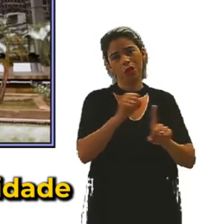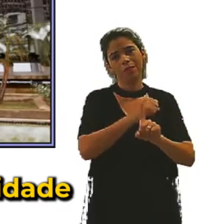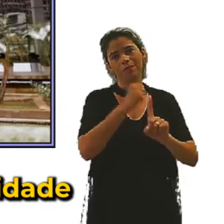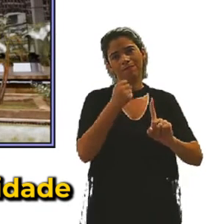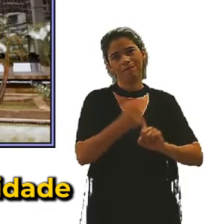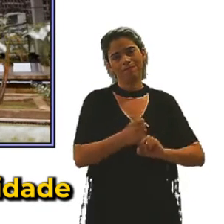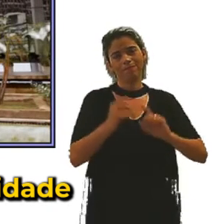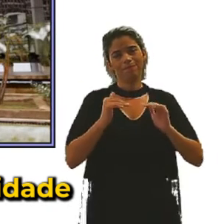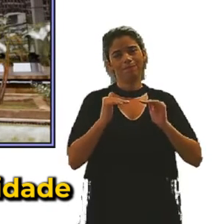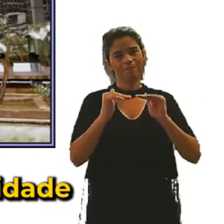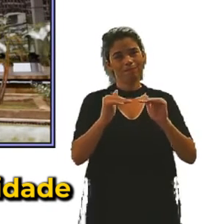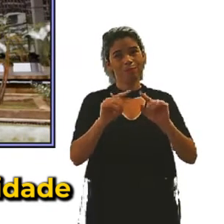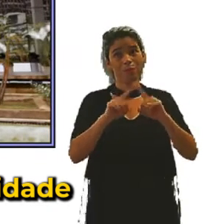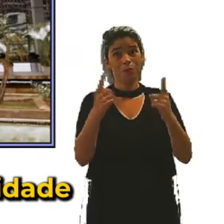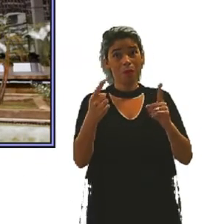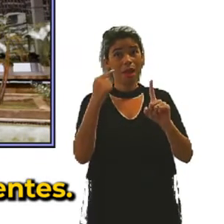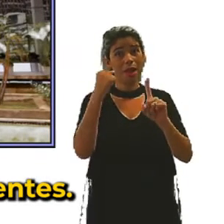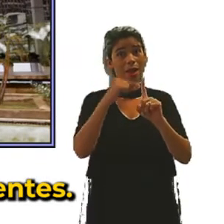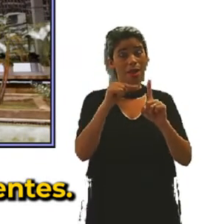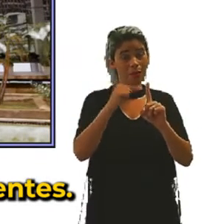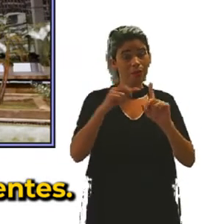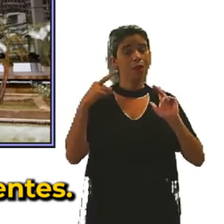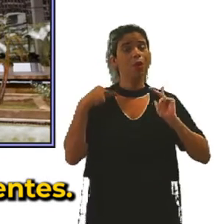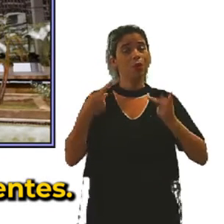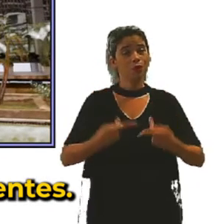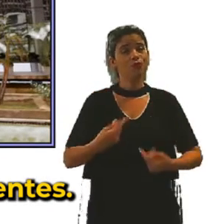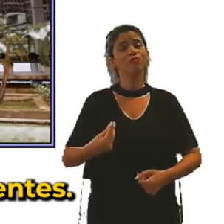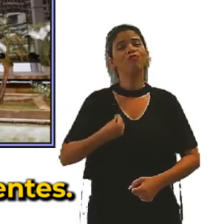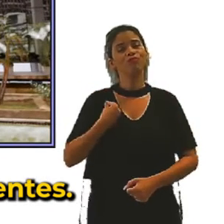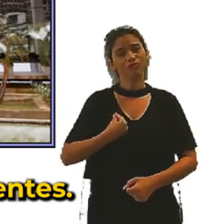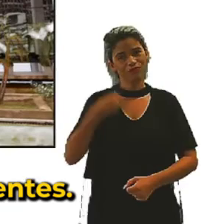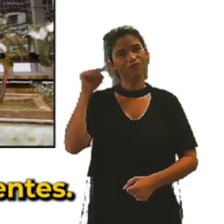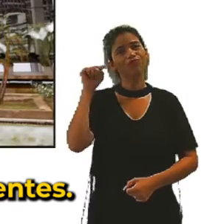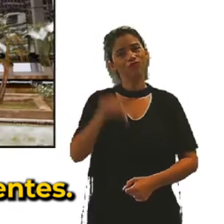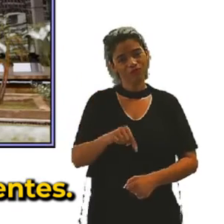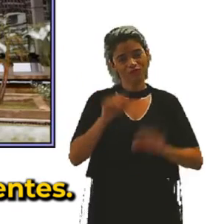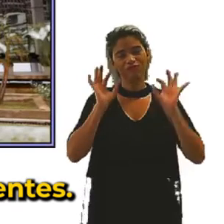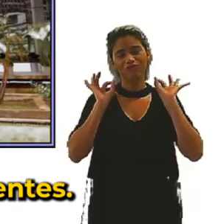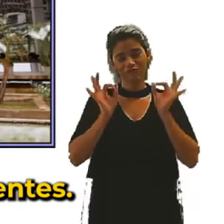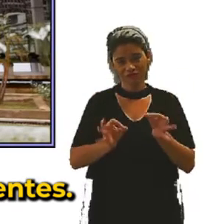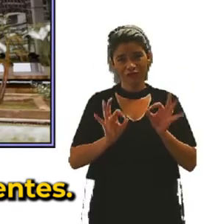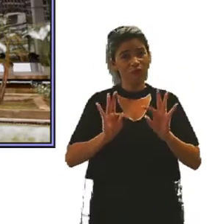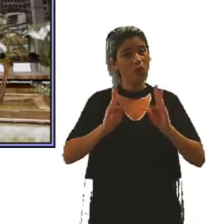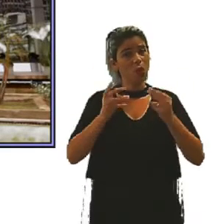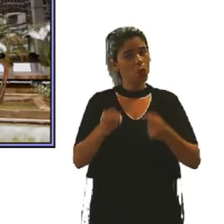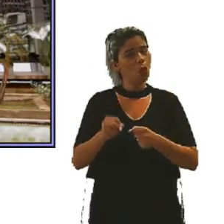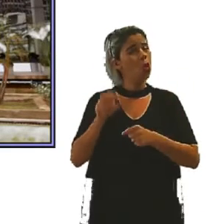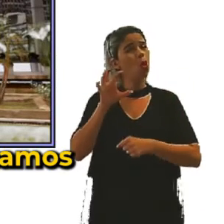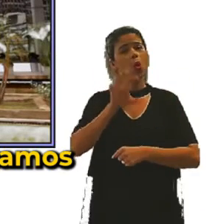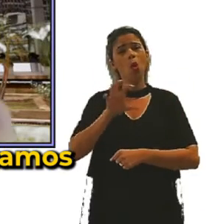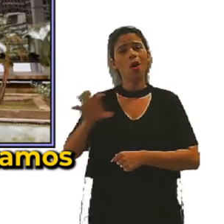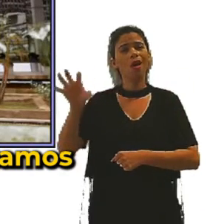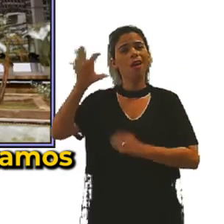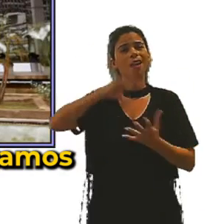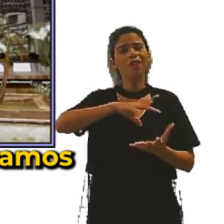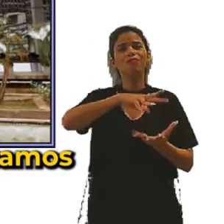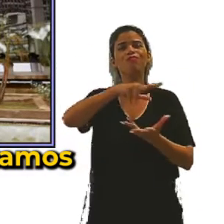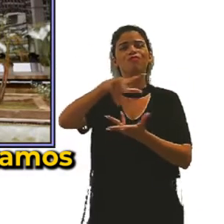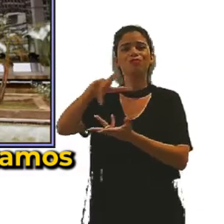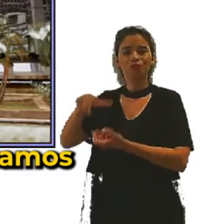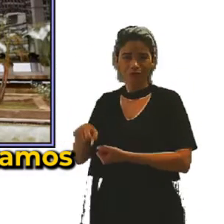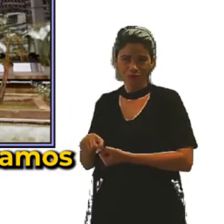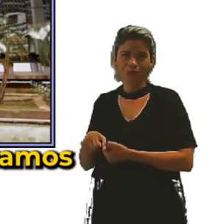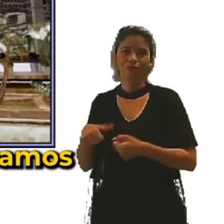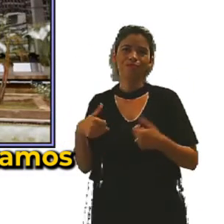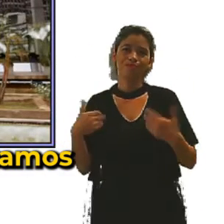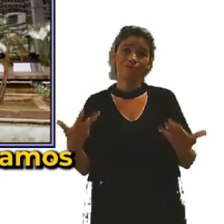que, infelizmente, metade da humanidade vive sob essa ameaça, em todos os continentes. E aí ele se pergunta,